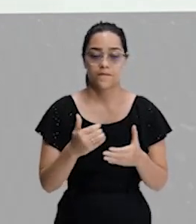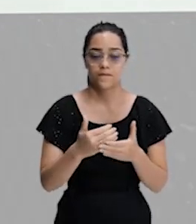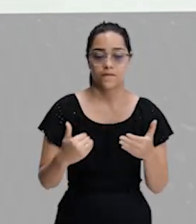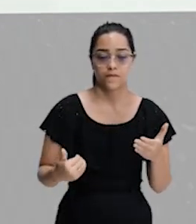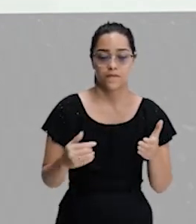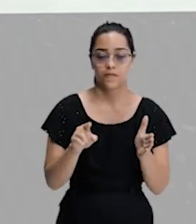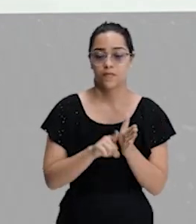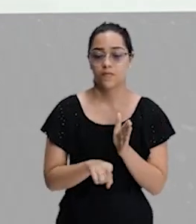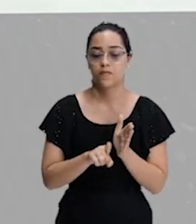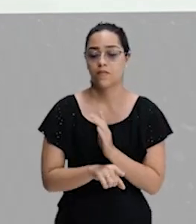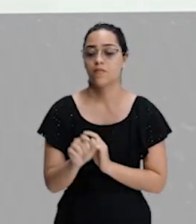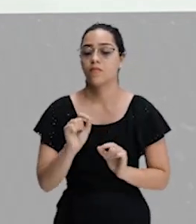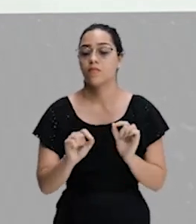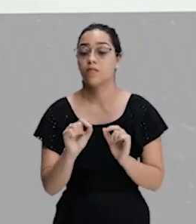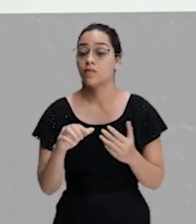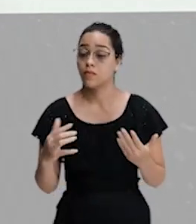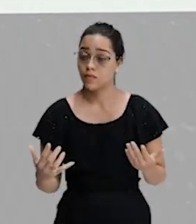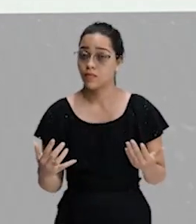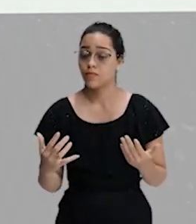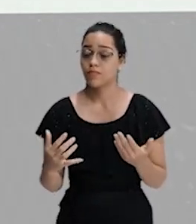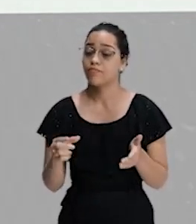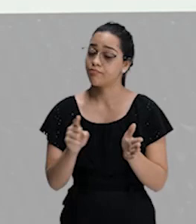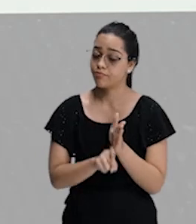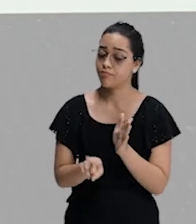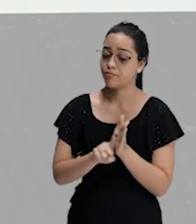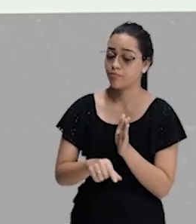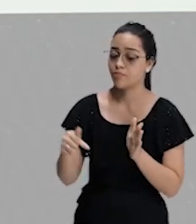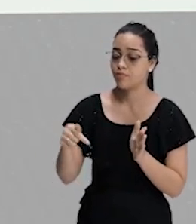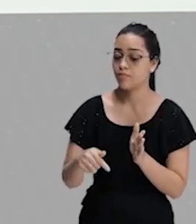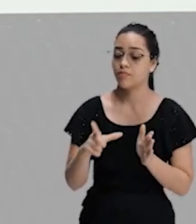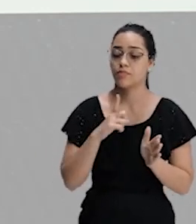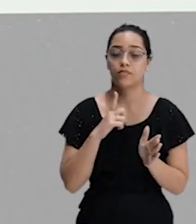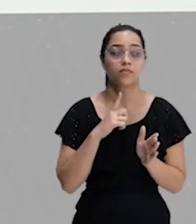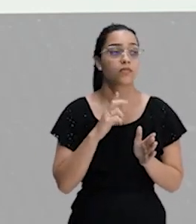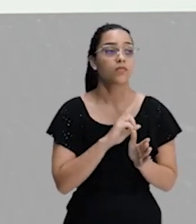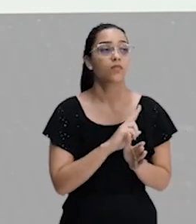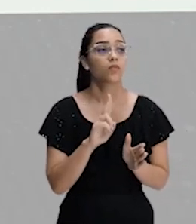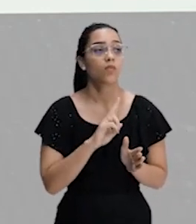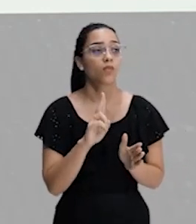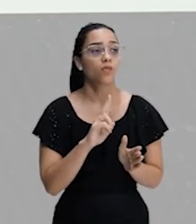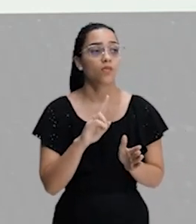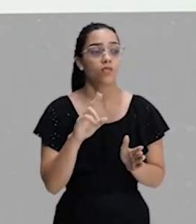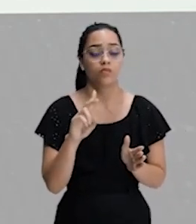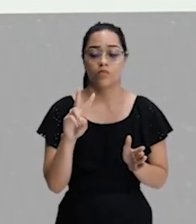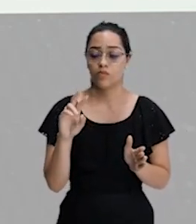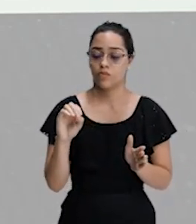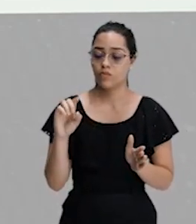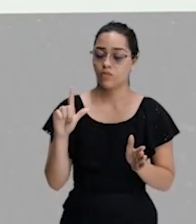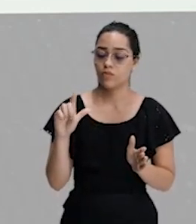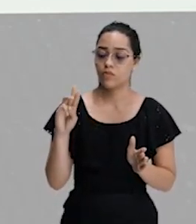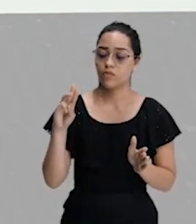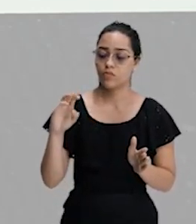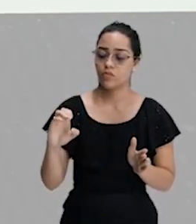tirar na matemática é o quê? É subtrair, tá? Então eu vou chamar aqui de volume 1.